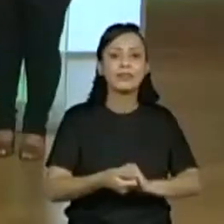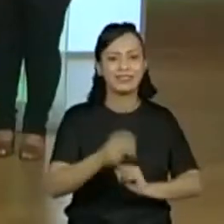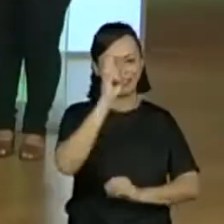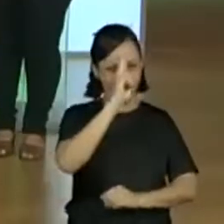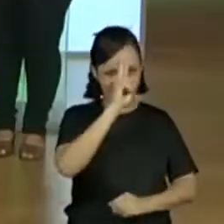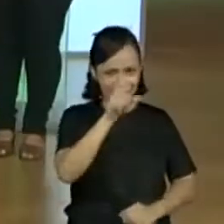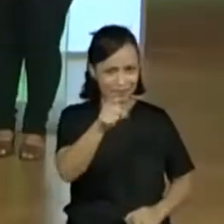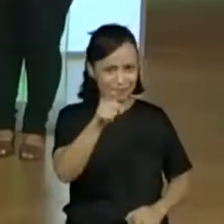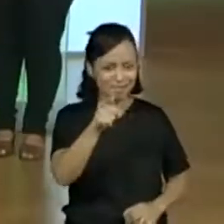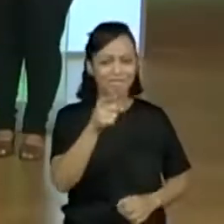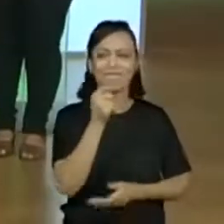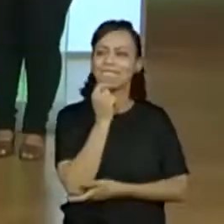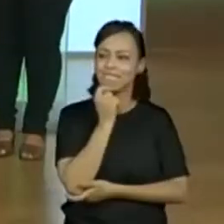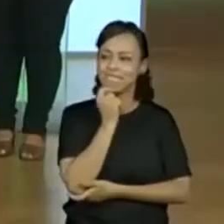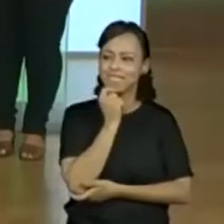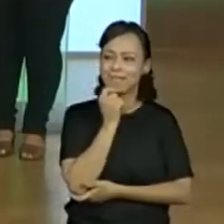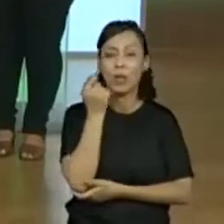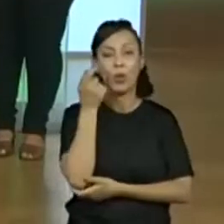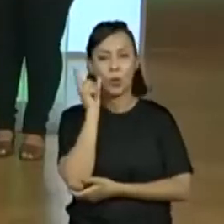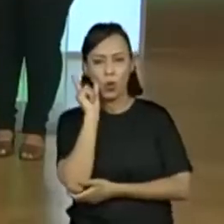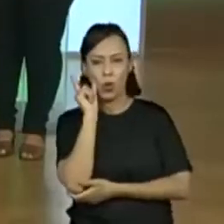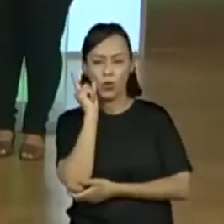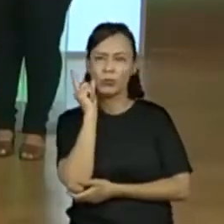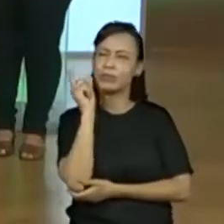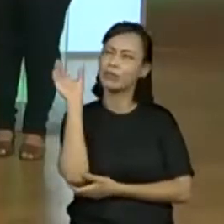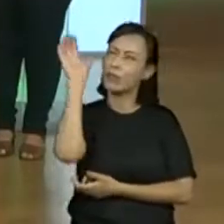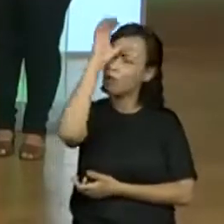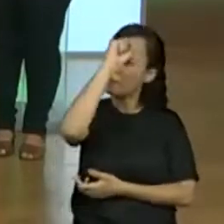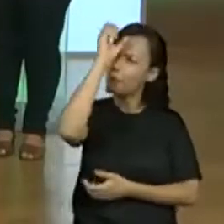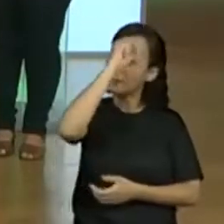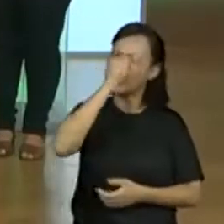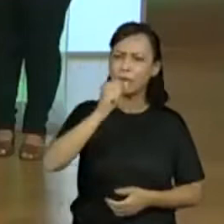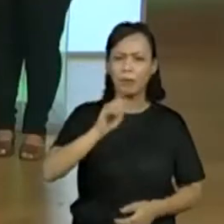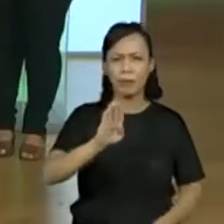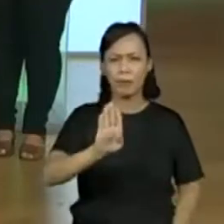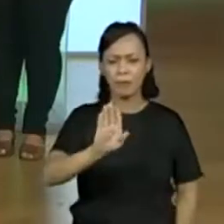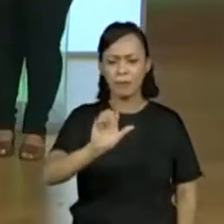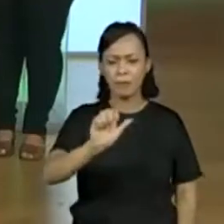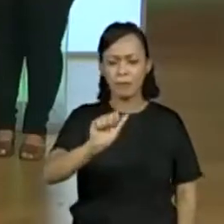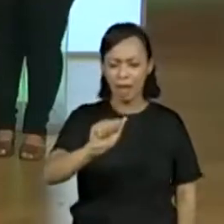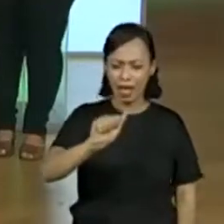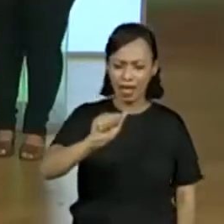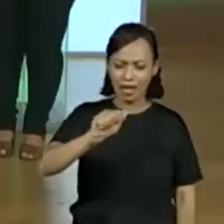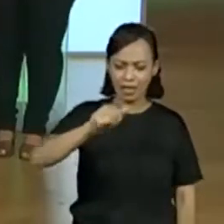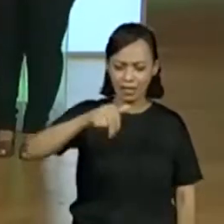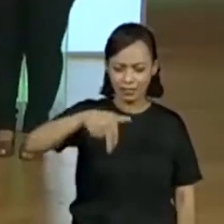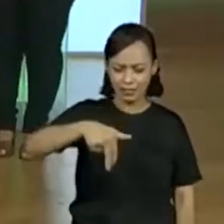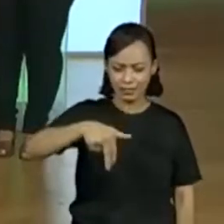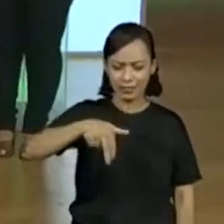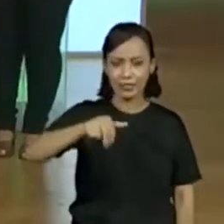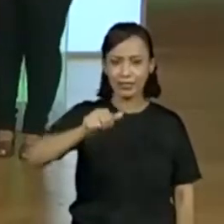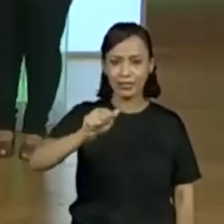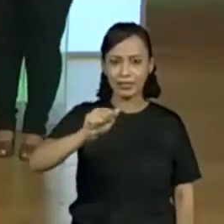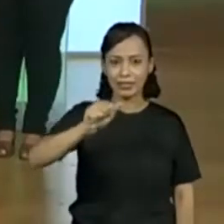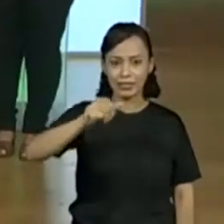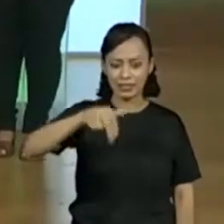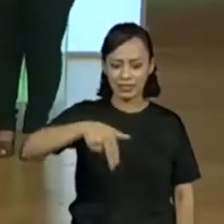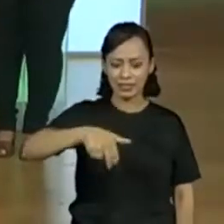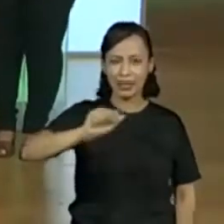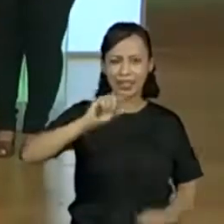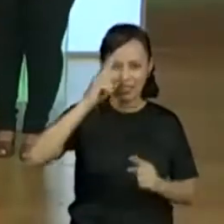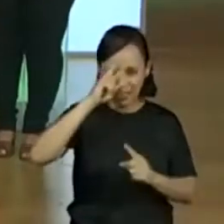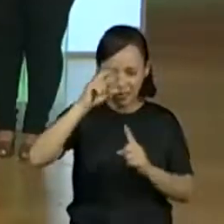eles vão lembrar Professor daquela palavra que a gente usou ontem usamos na receita o bar da banana o bar da banana mas eu vou escrever porque